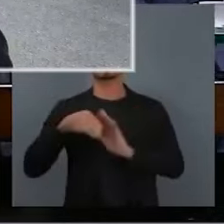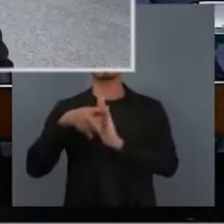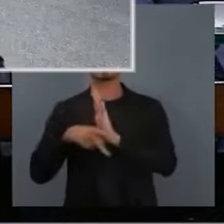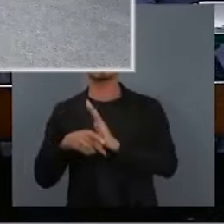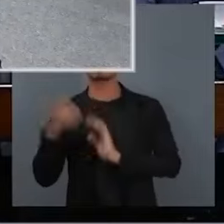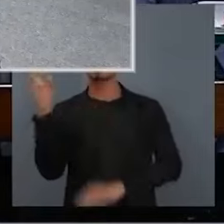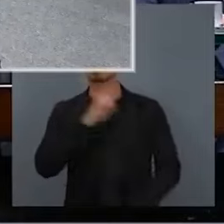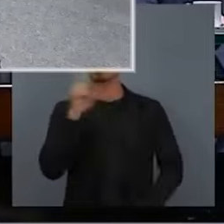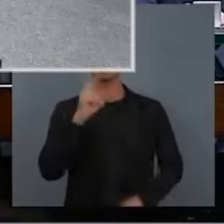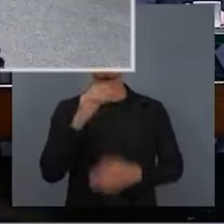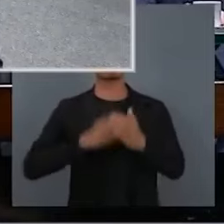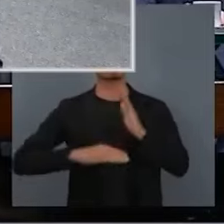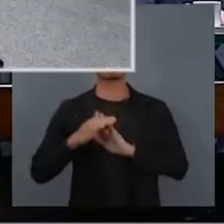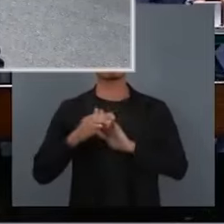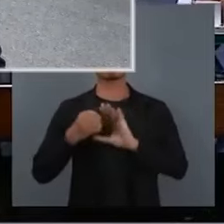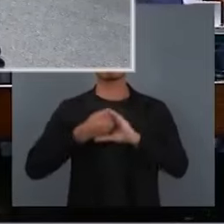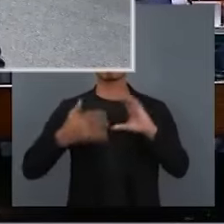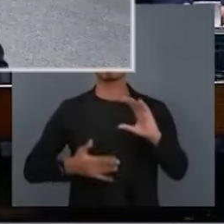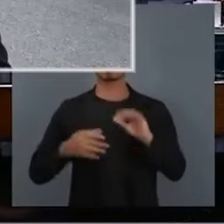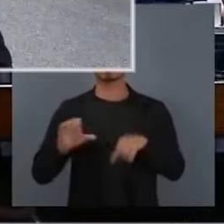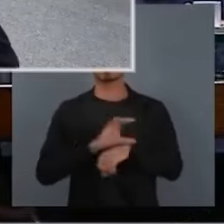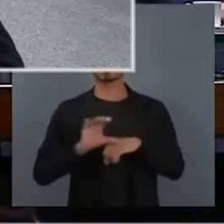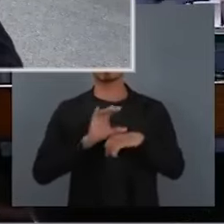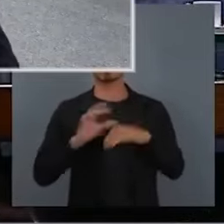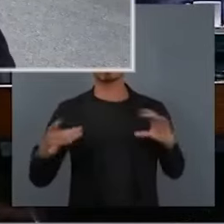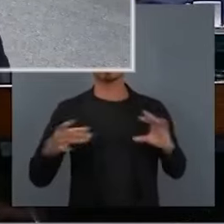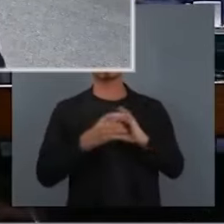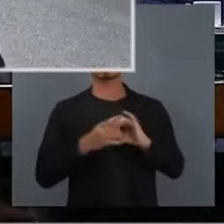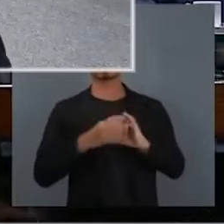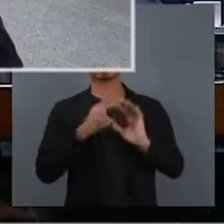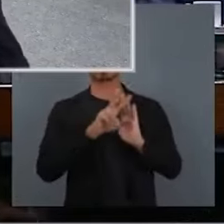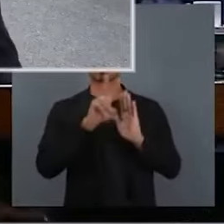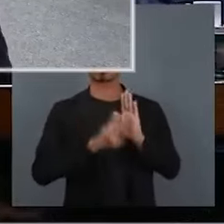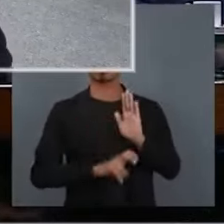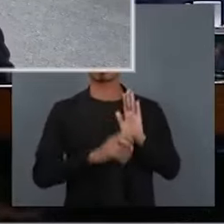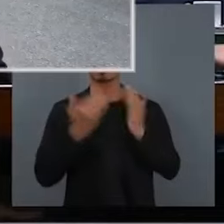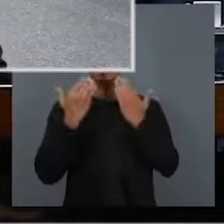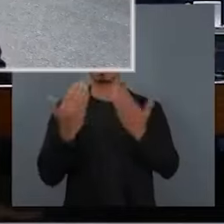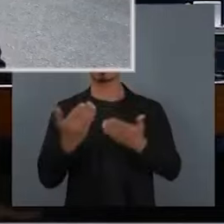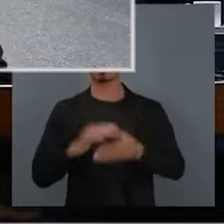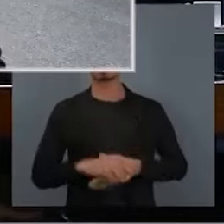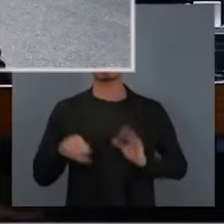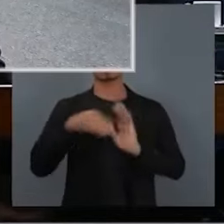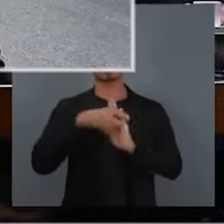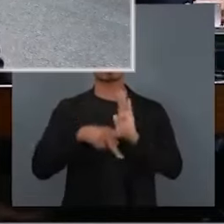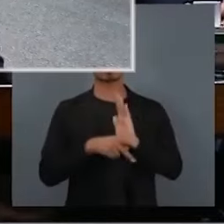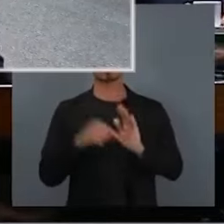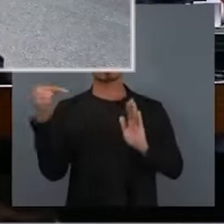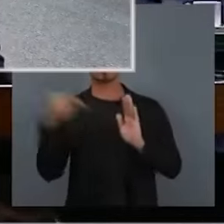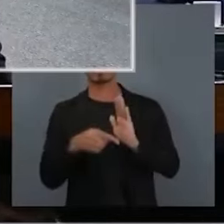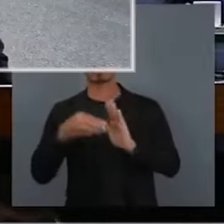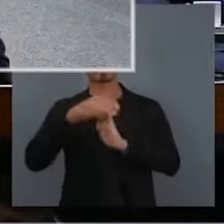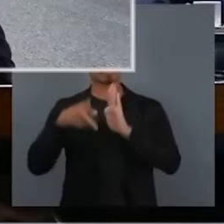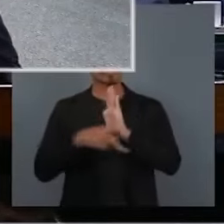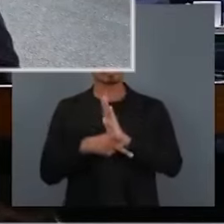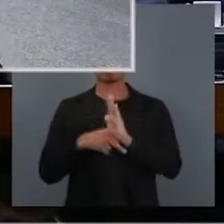dessa reunião de líderes aqui no Senado Federal para saber como que será a recepção dos líderes no Senado dessas propostas do senador